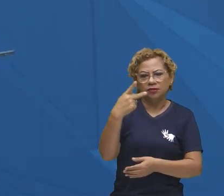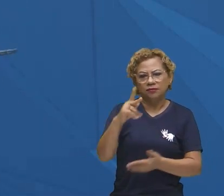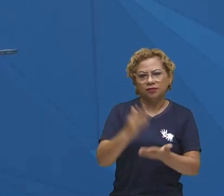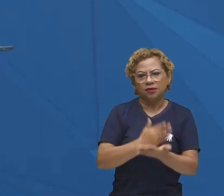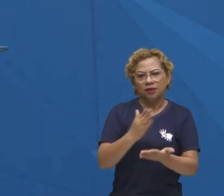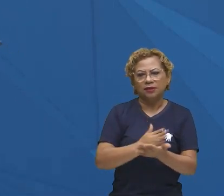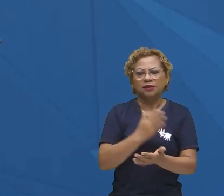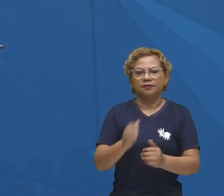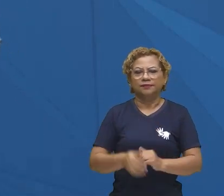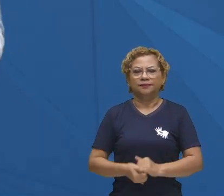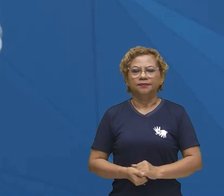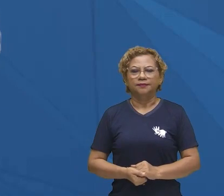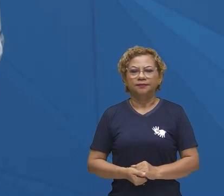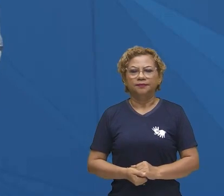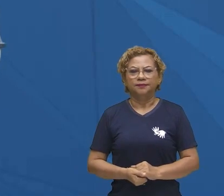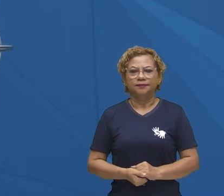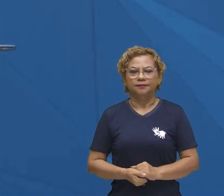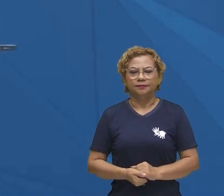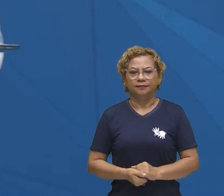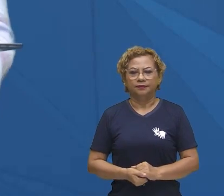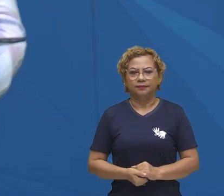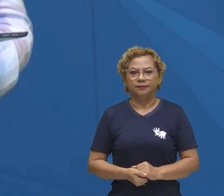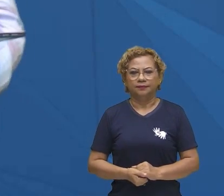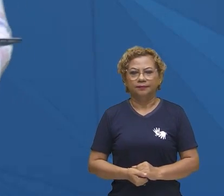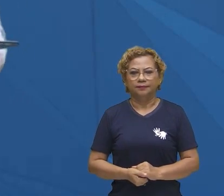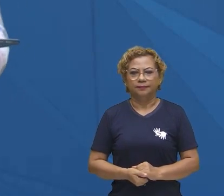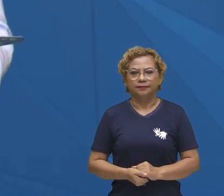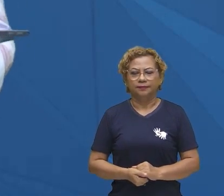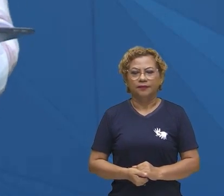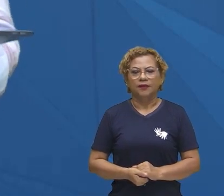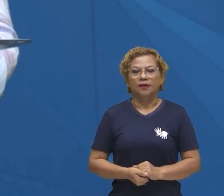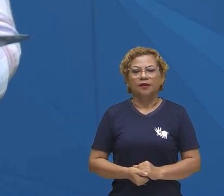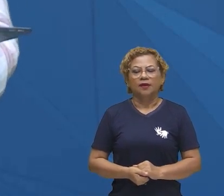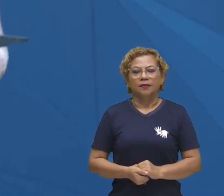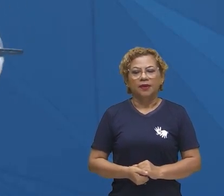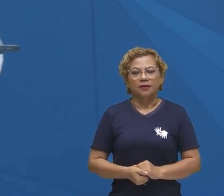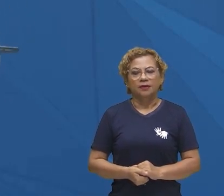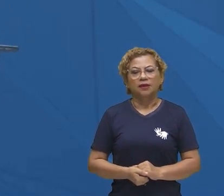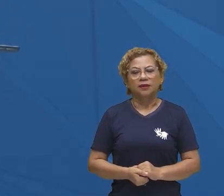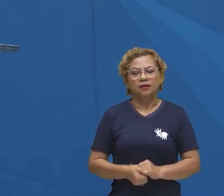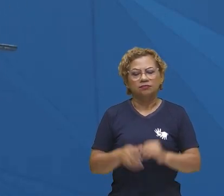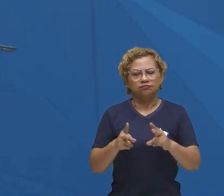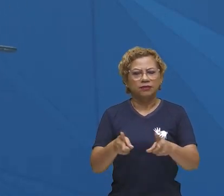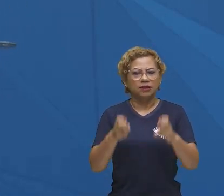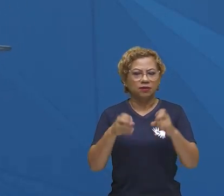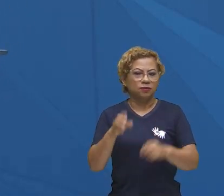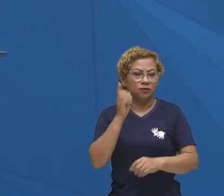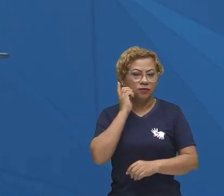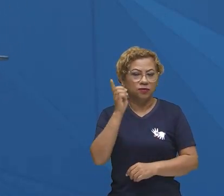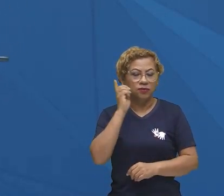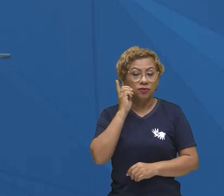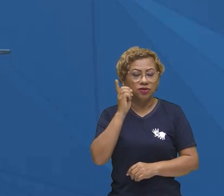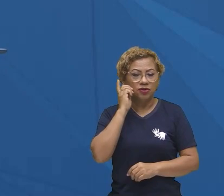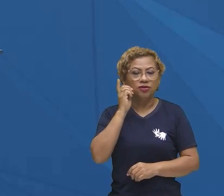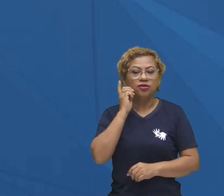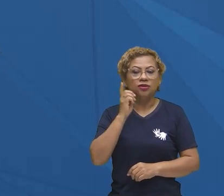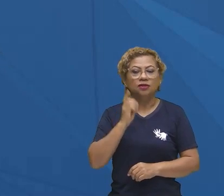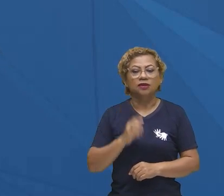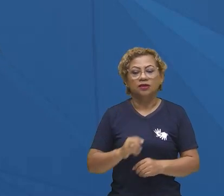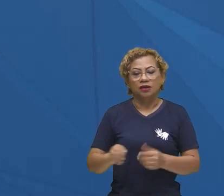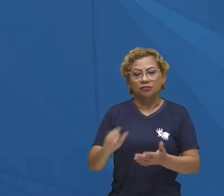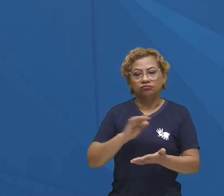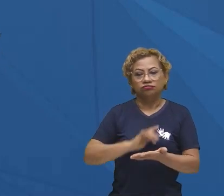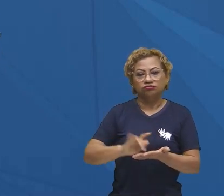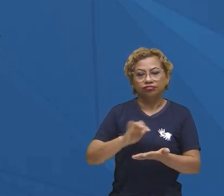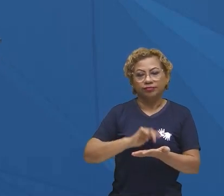gente perceber o quanto esse mundo digital ele está presente no nosso cotidiano, um exemplo disso, olha só que eu trago